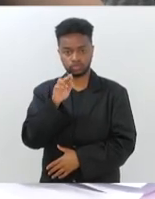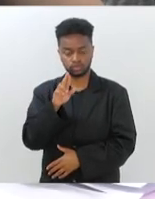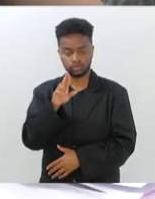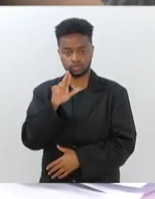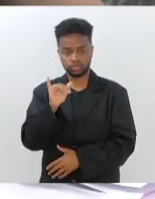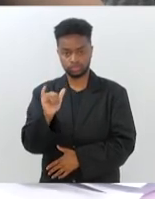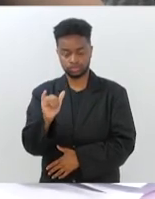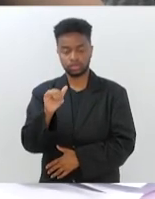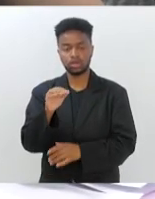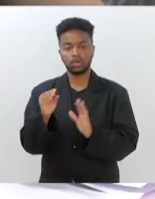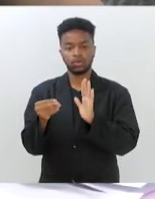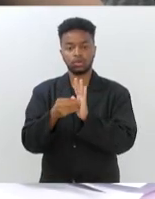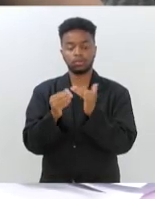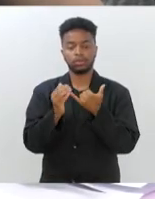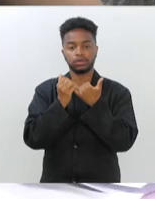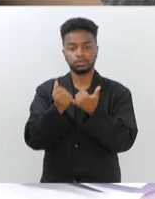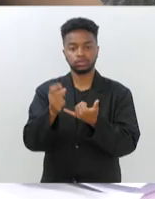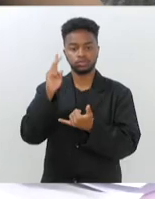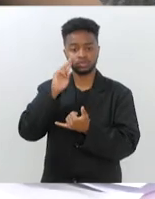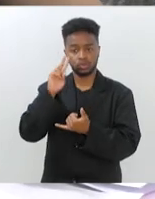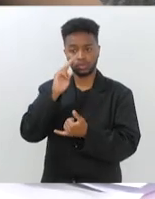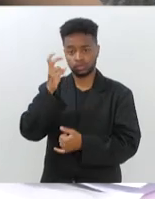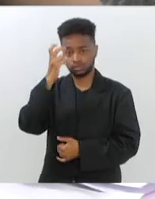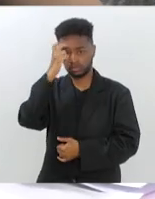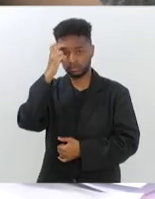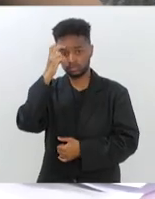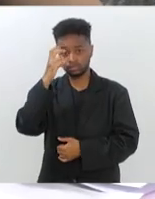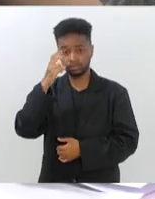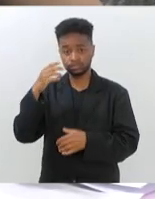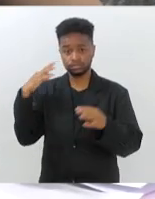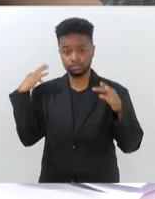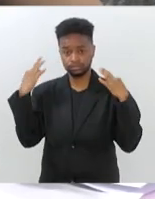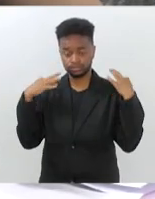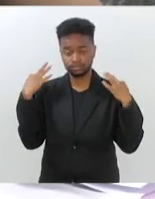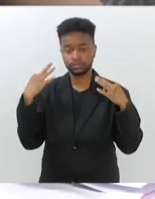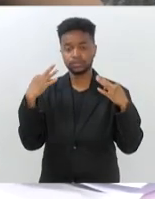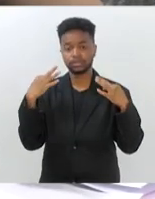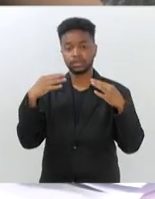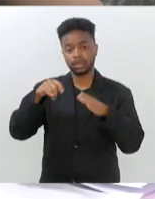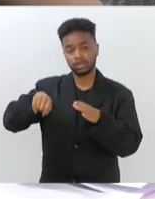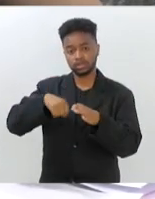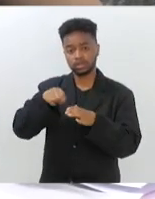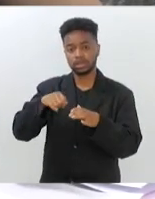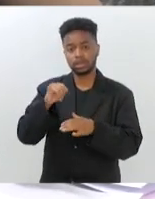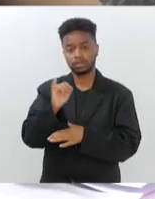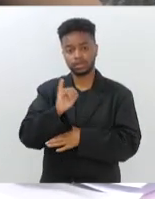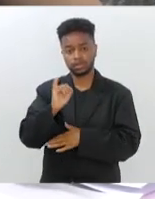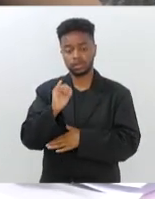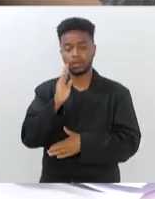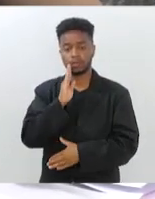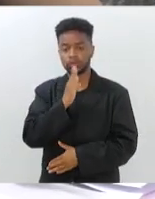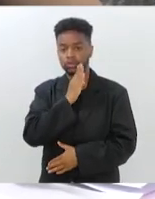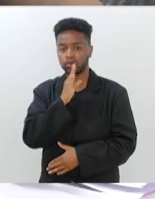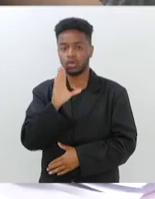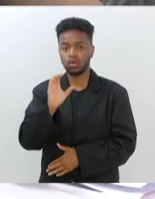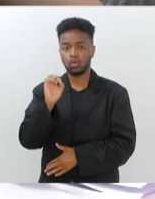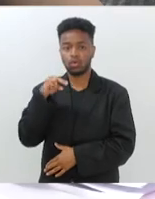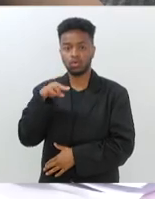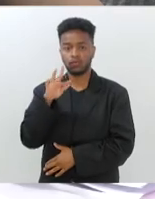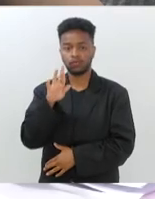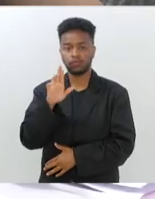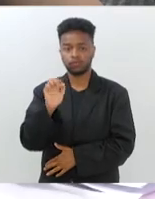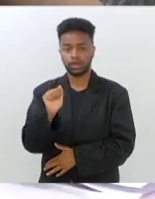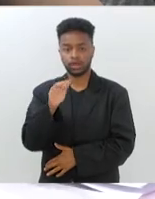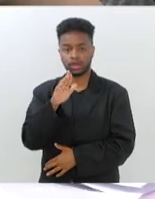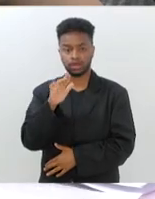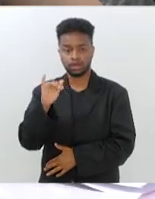Histórico cultural turístico gastr e imaterial do Estado do Rio de Janeiro restaurante boteco Confraria